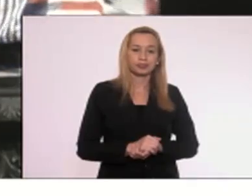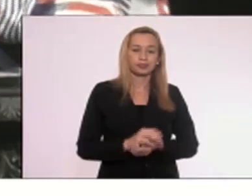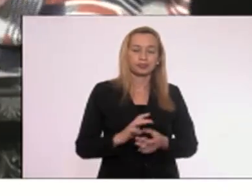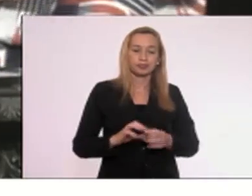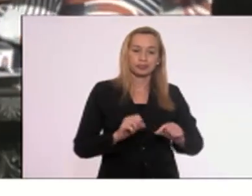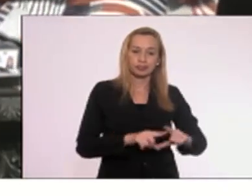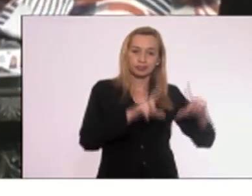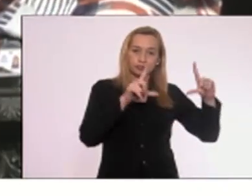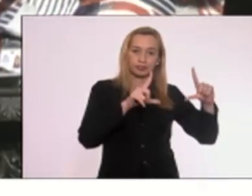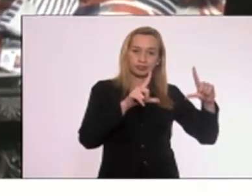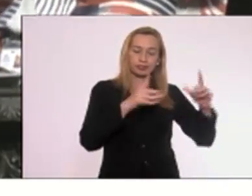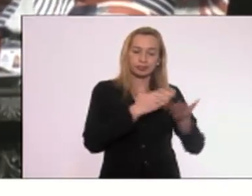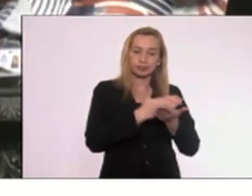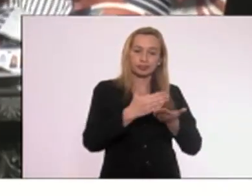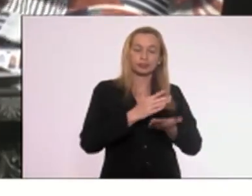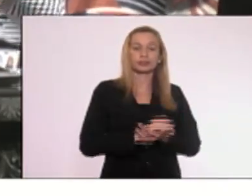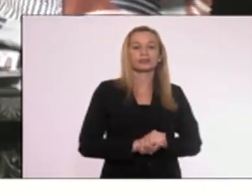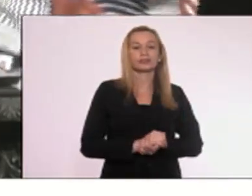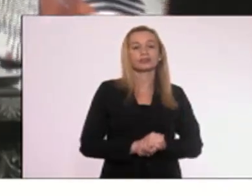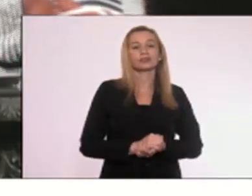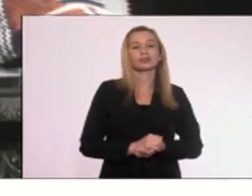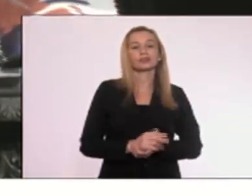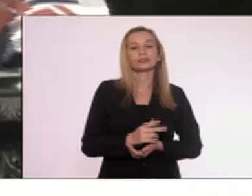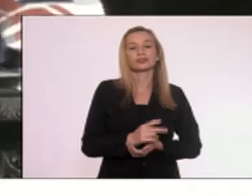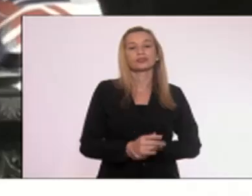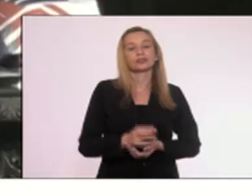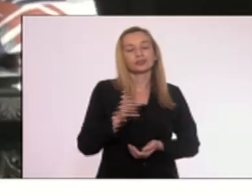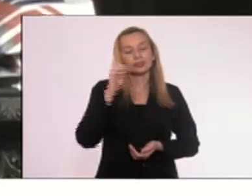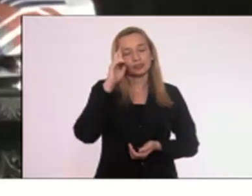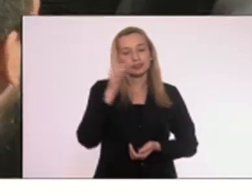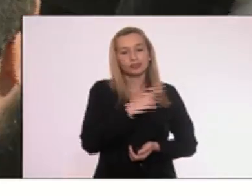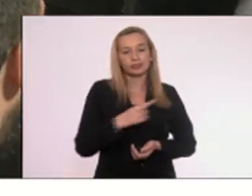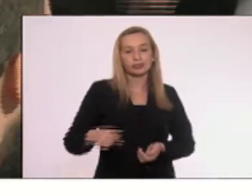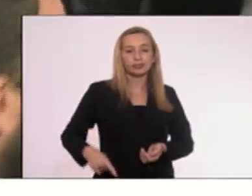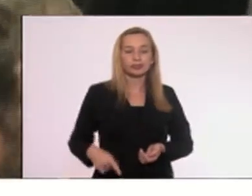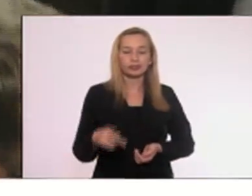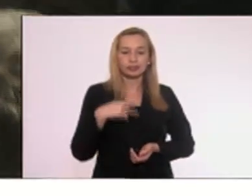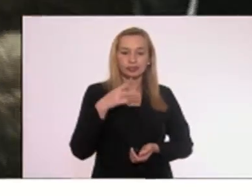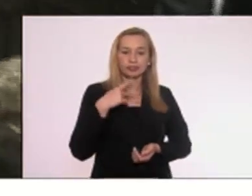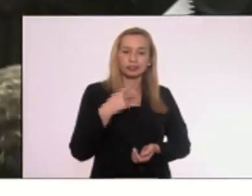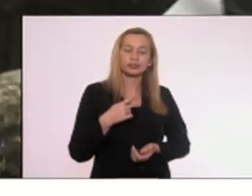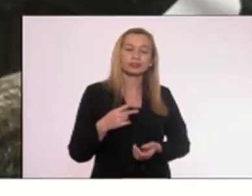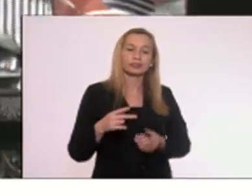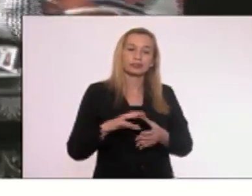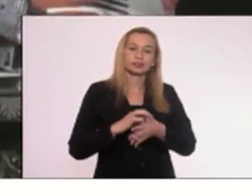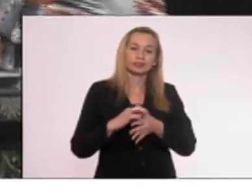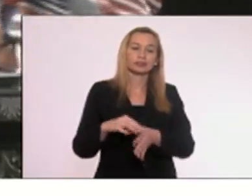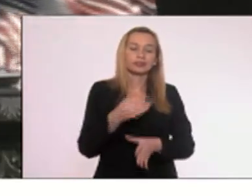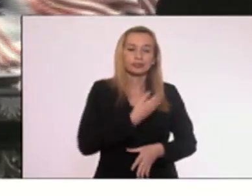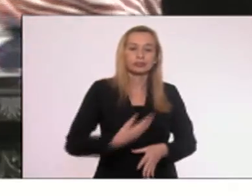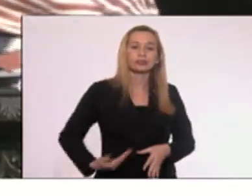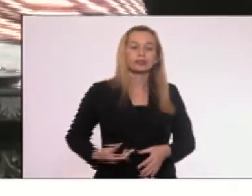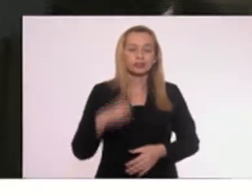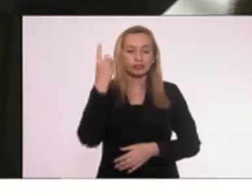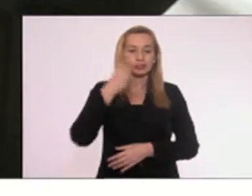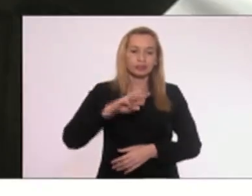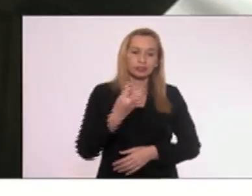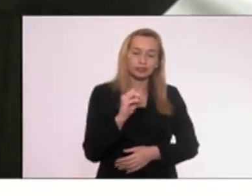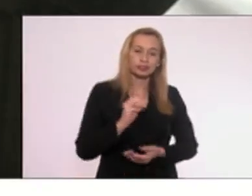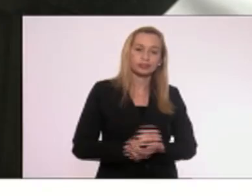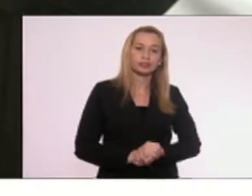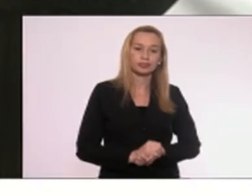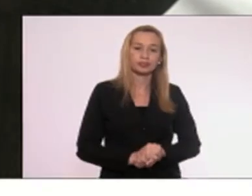painel, senhores e senhoras deputados. Para encaminhar pela liderança de governo, senhor presidente. Vai encaminhar pela liderança do governo, deputado Márcio Pacheco.